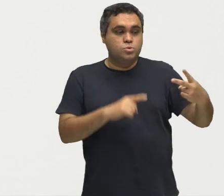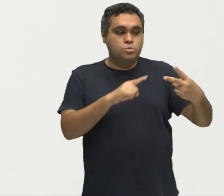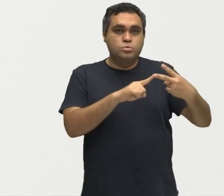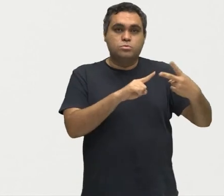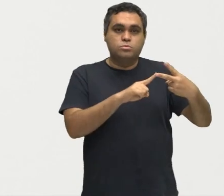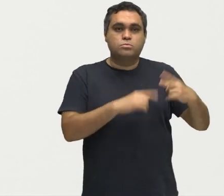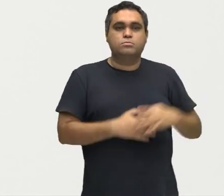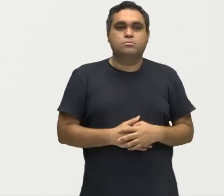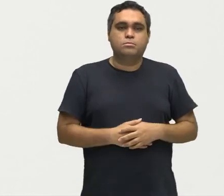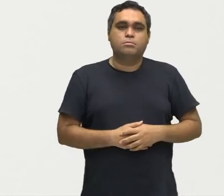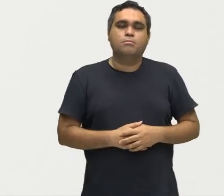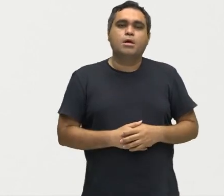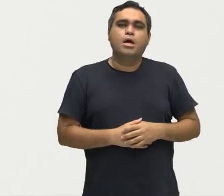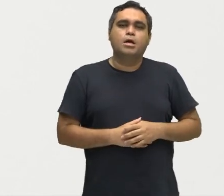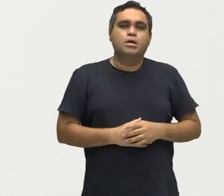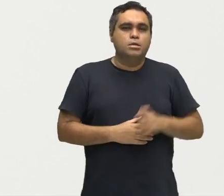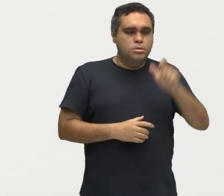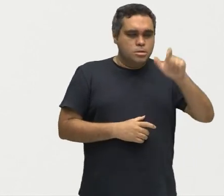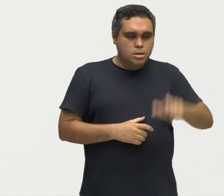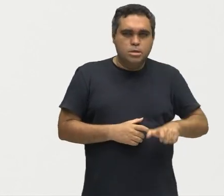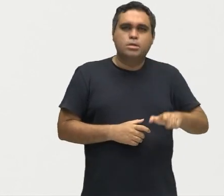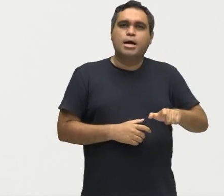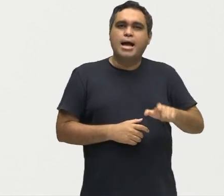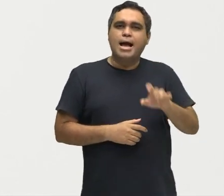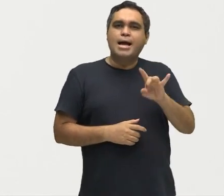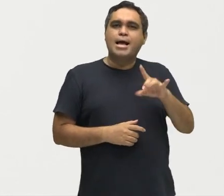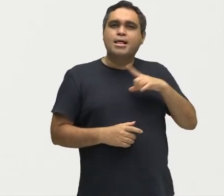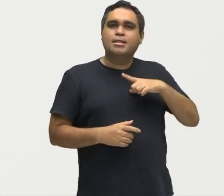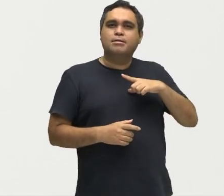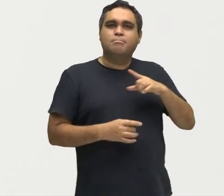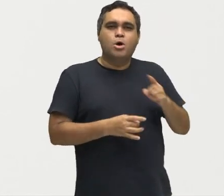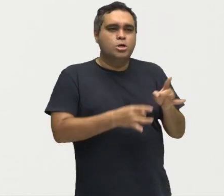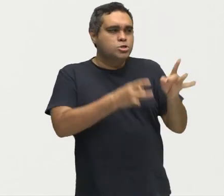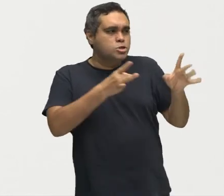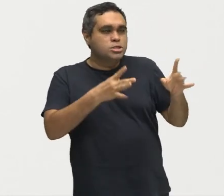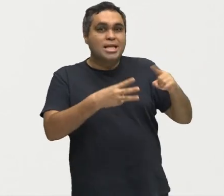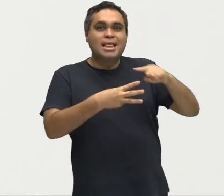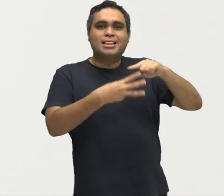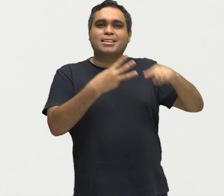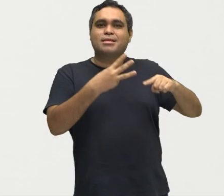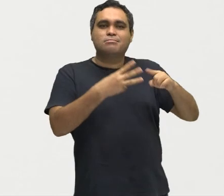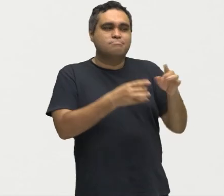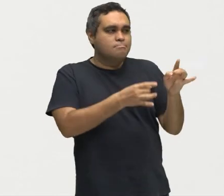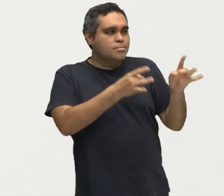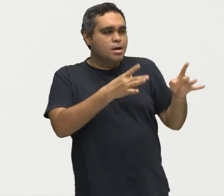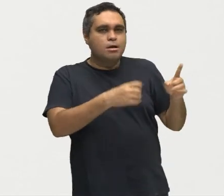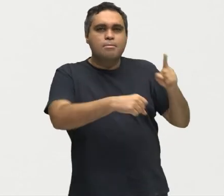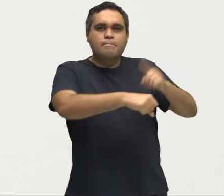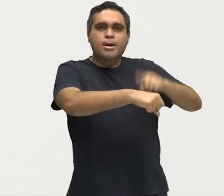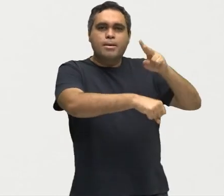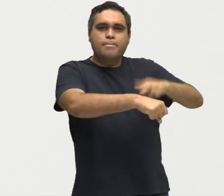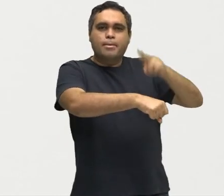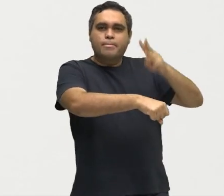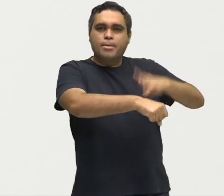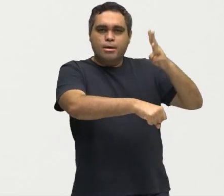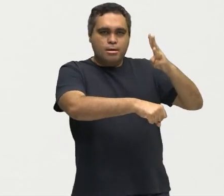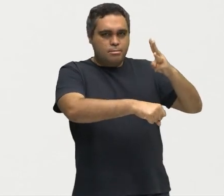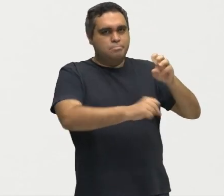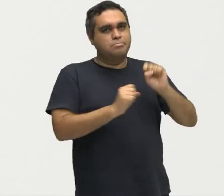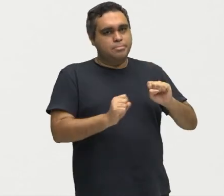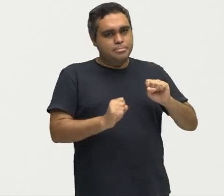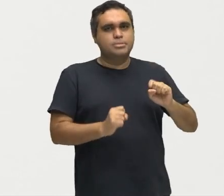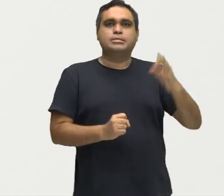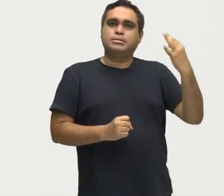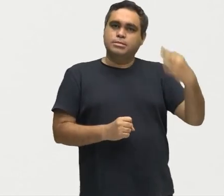Cada competidor tem direito a 3 tiros. Correto também. Falei para vocês isso lá na aula, hein? 3.